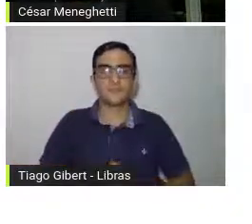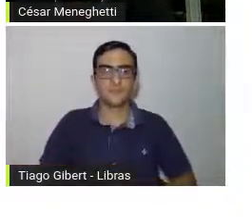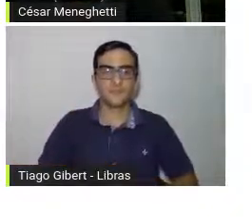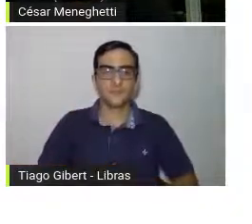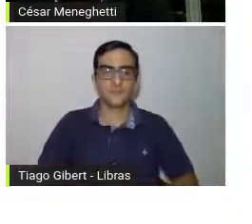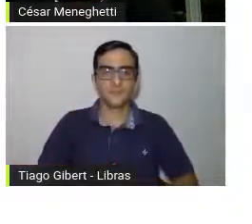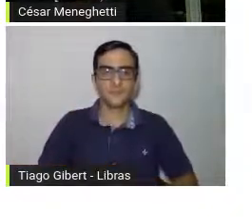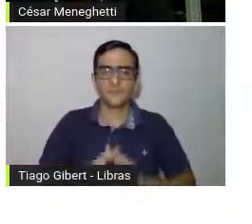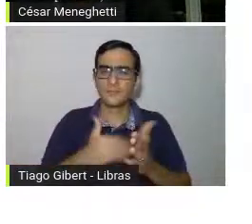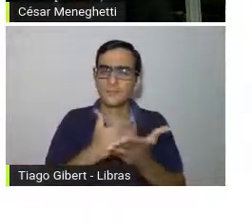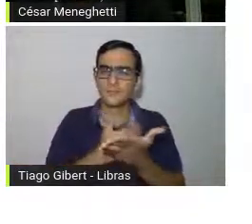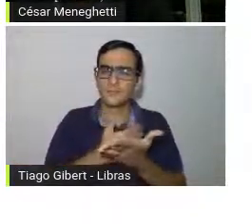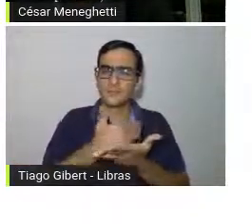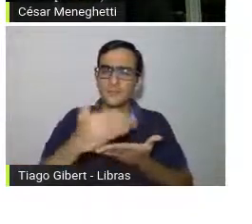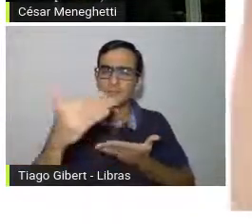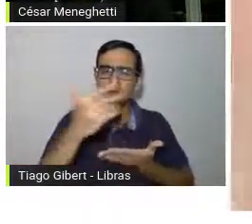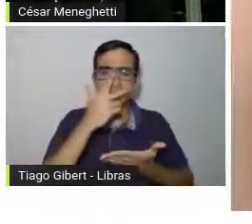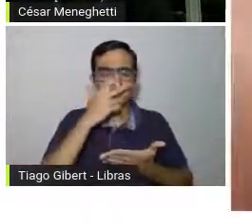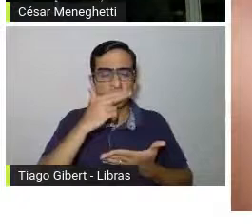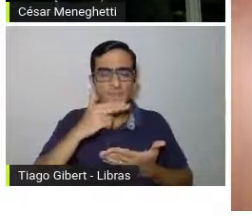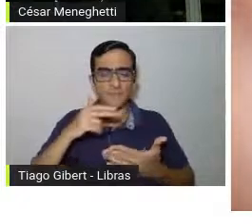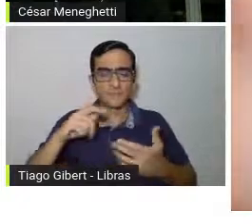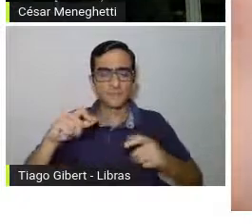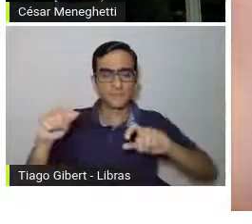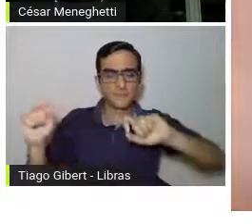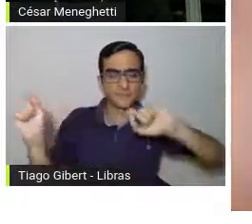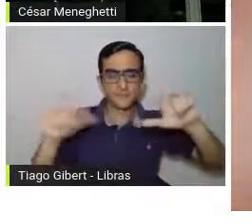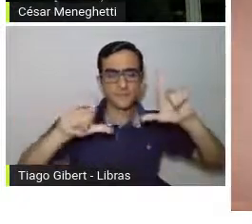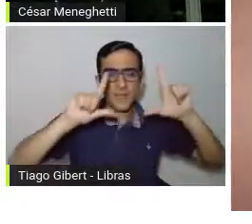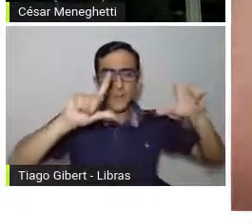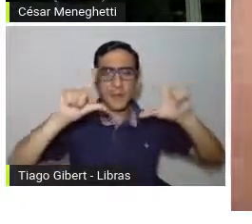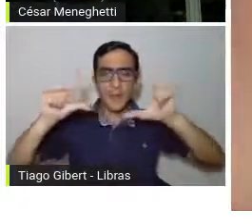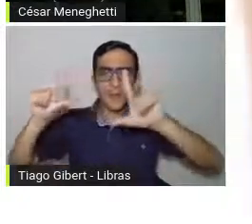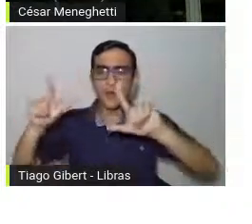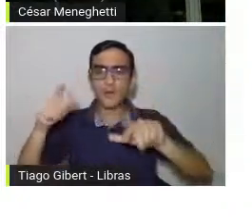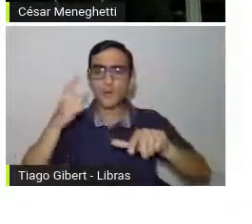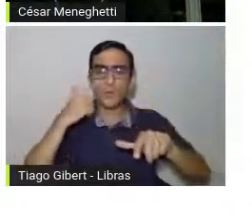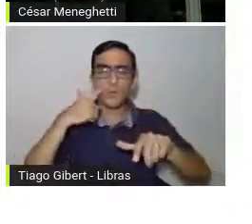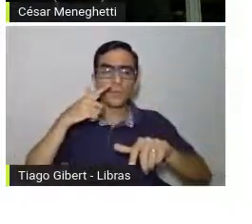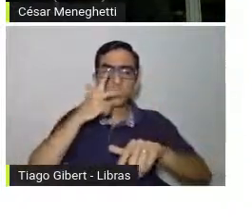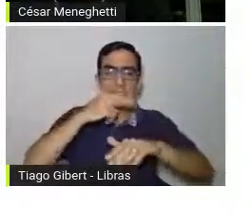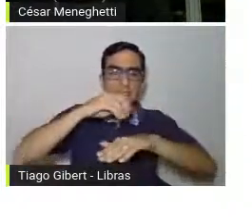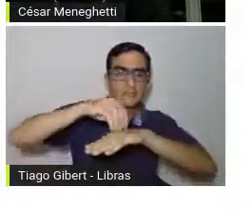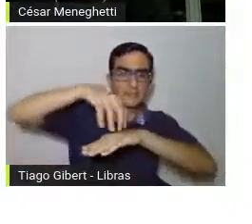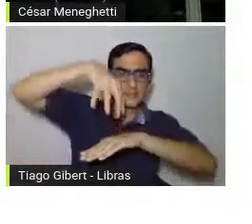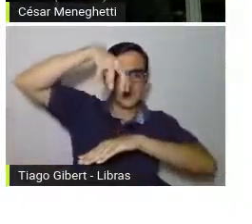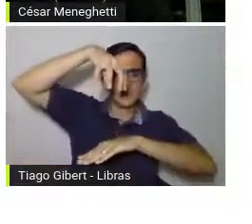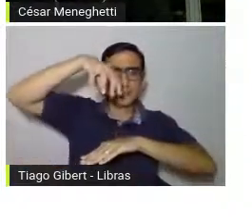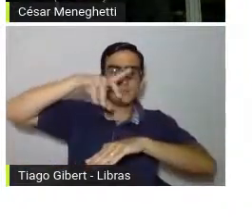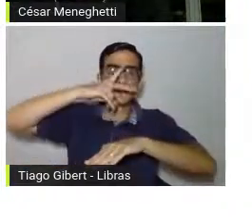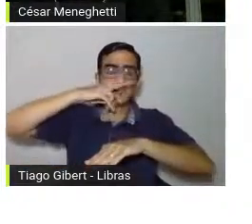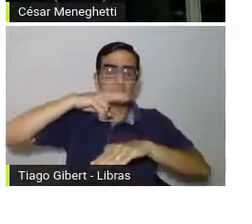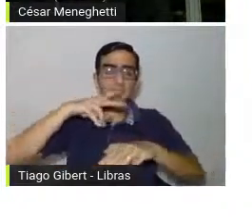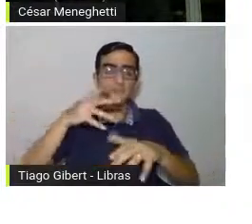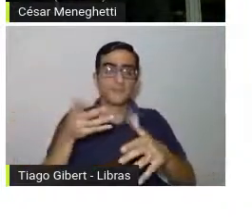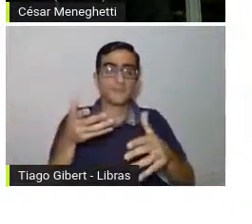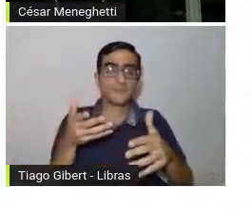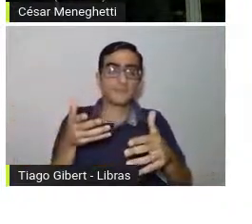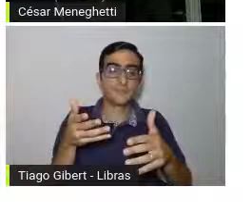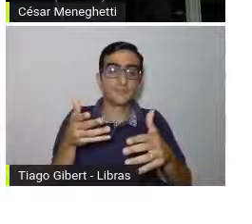E no início a gente viu algumas imagens aéreas, assim, né? De... Sim, de inclusão,